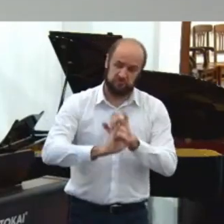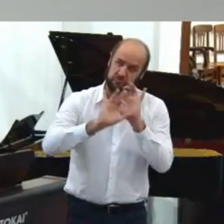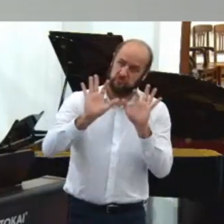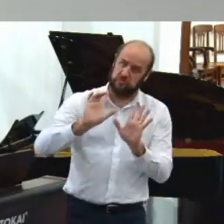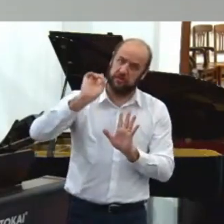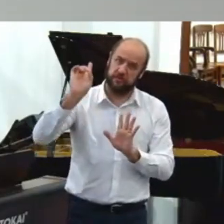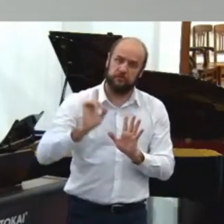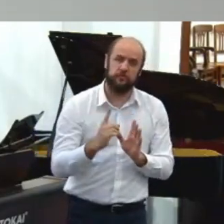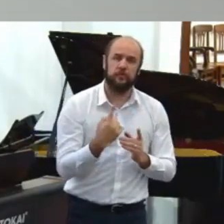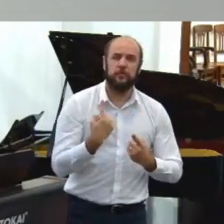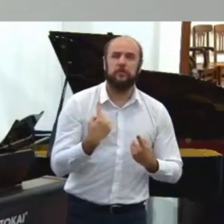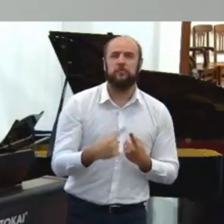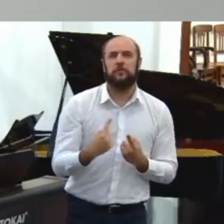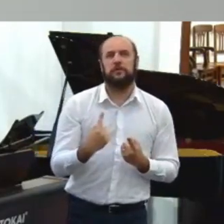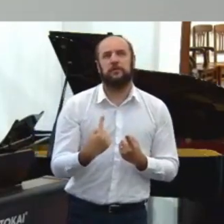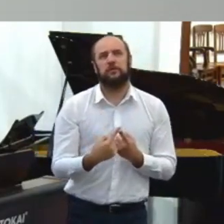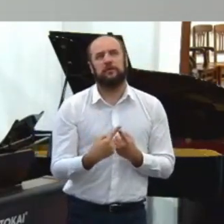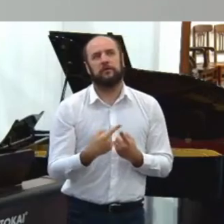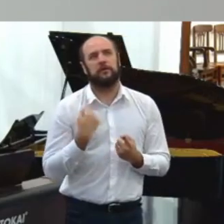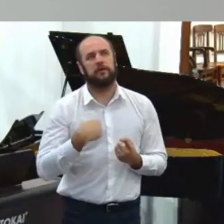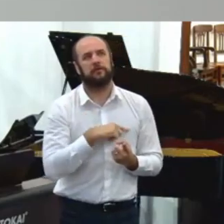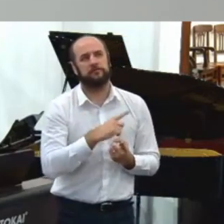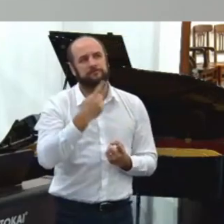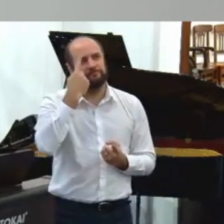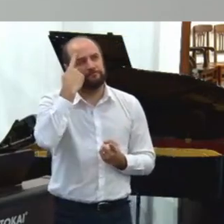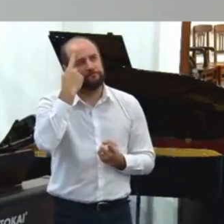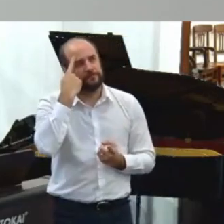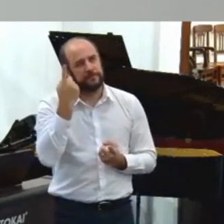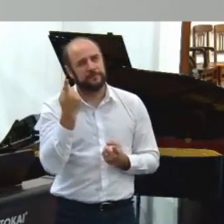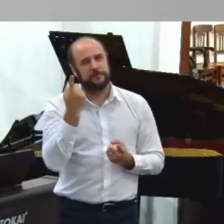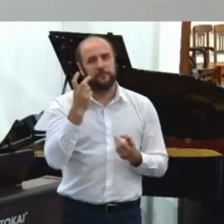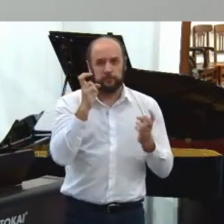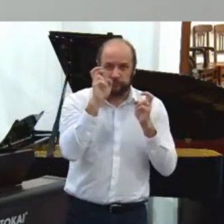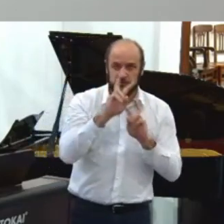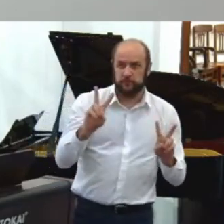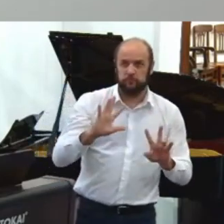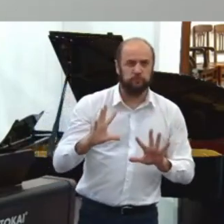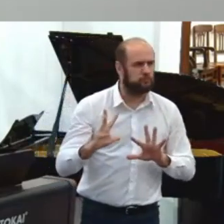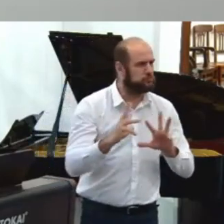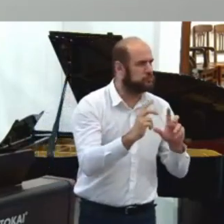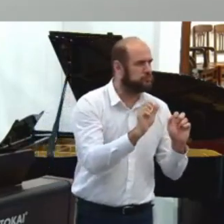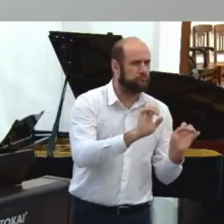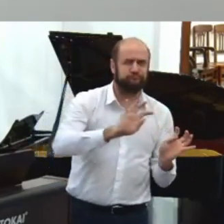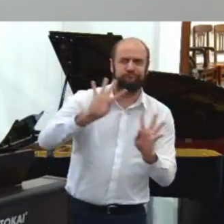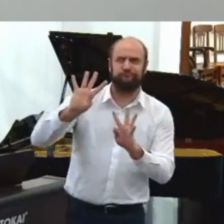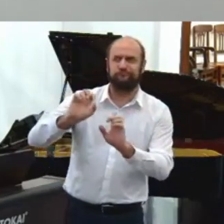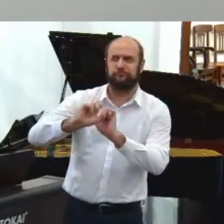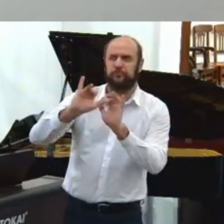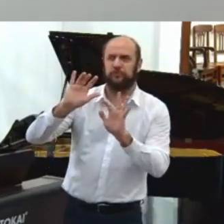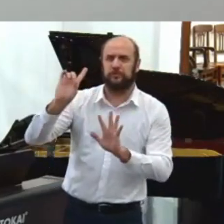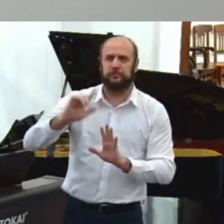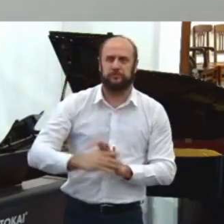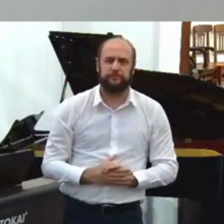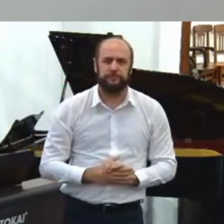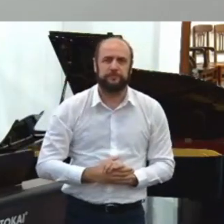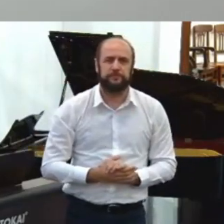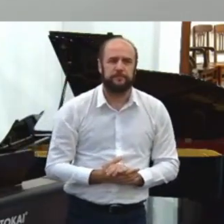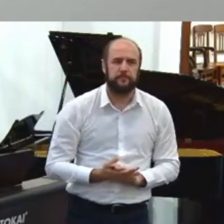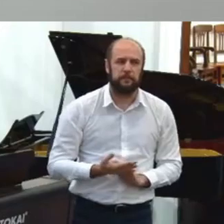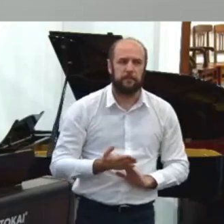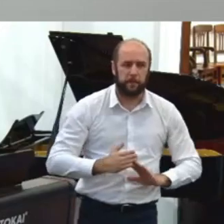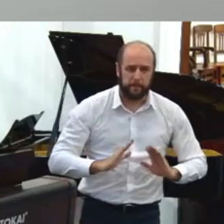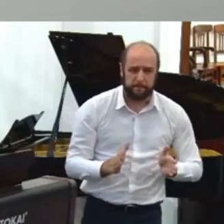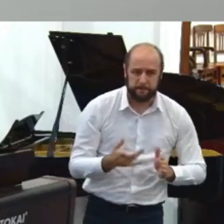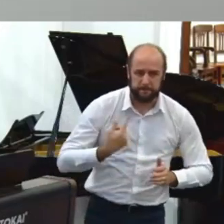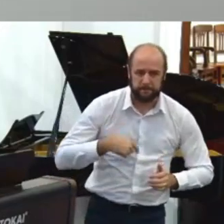Deus, porque nós temos em mente mesmo essa perspectiva de que tudo é para a glória de Deus. E aqui